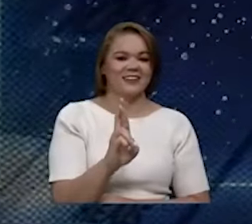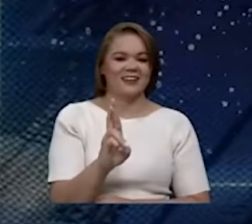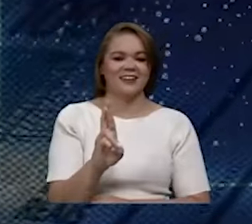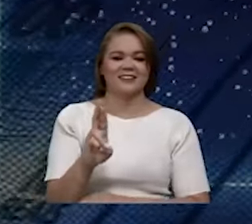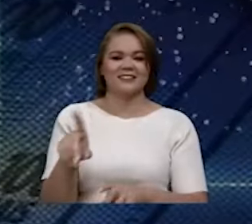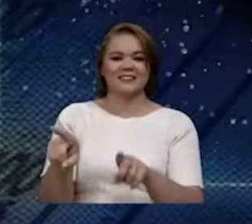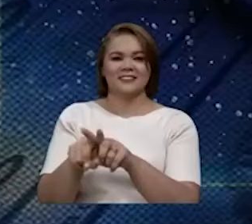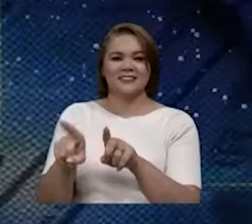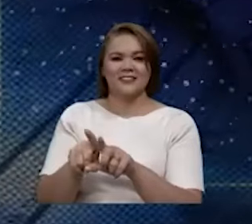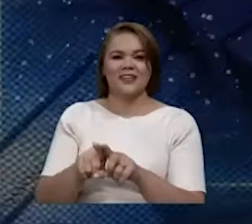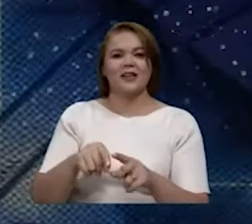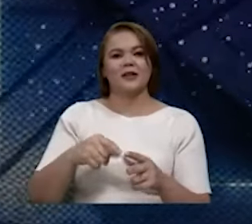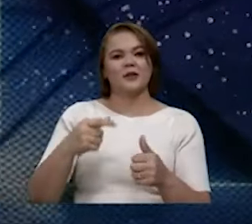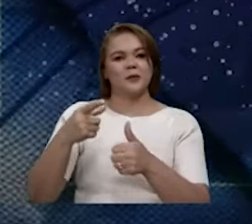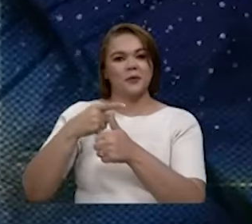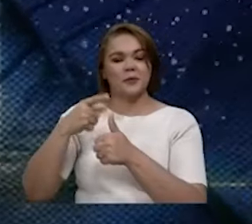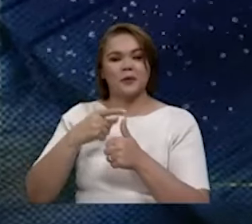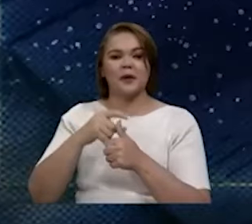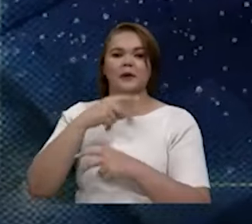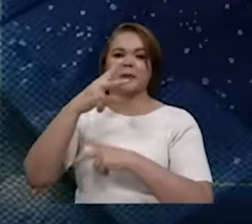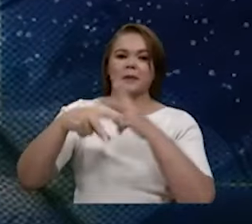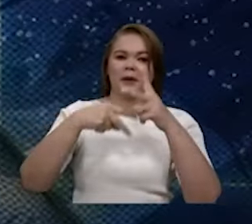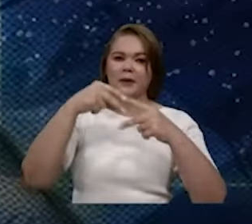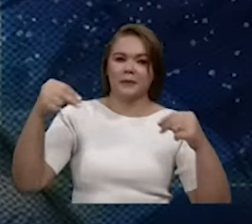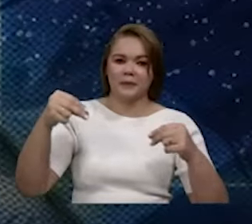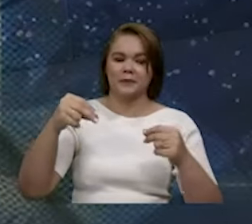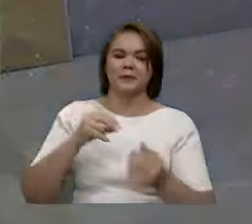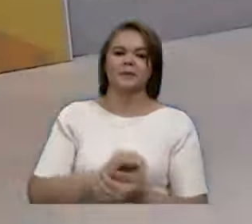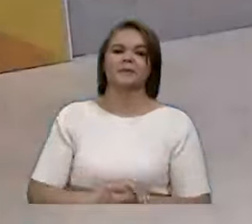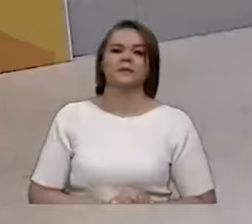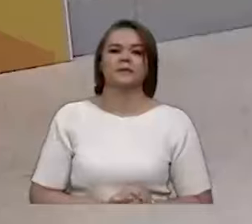no primeiro prêmio especial.